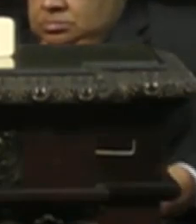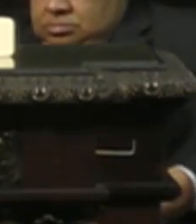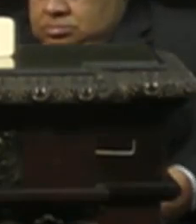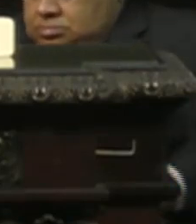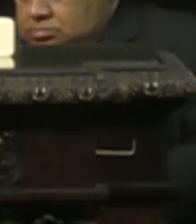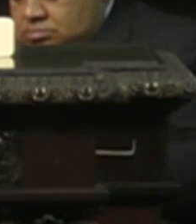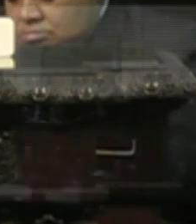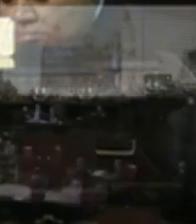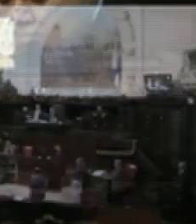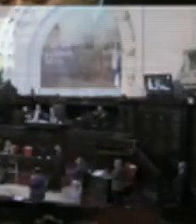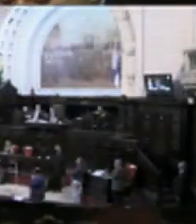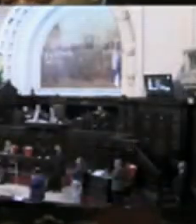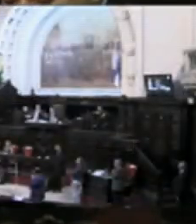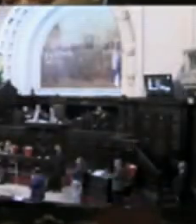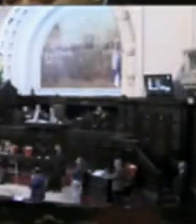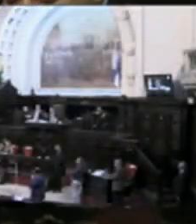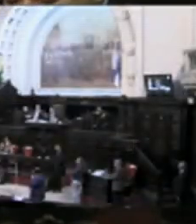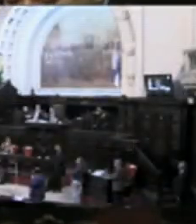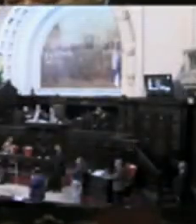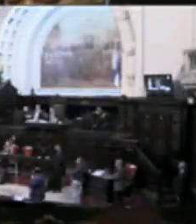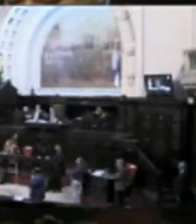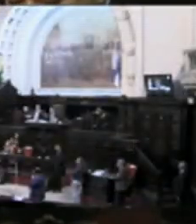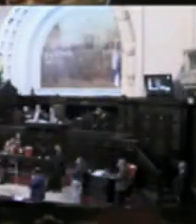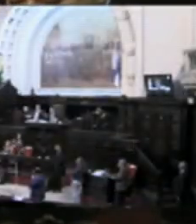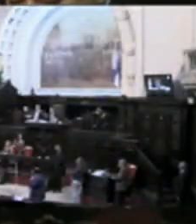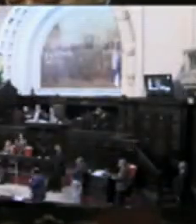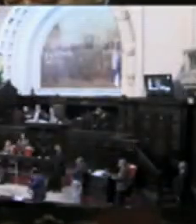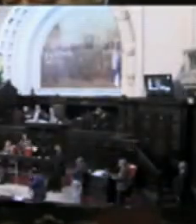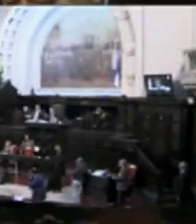sempre o mais próximo do microfone, mas